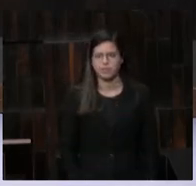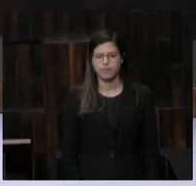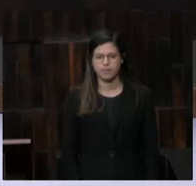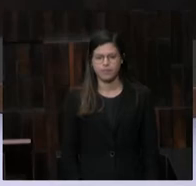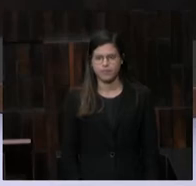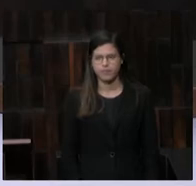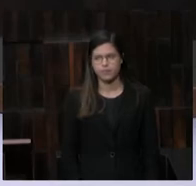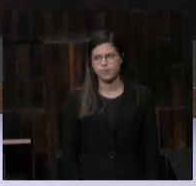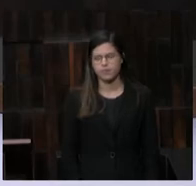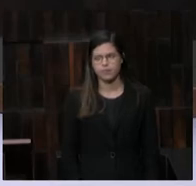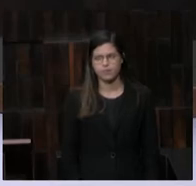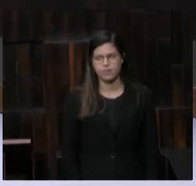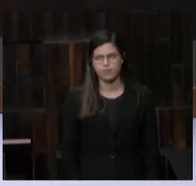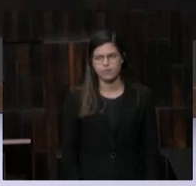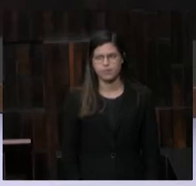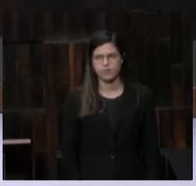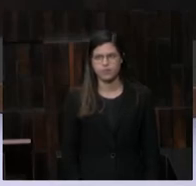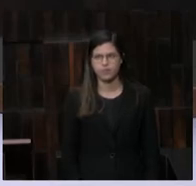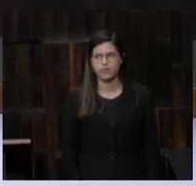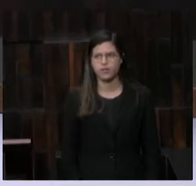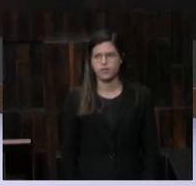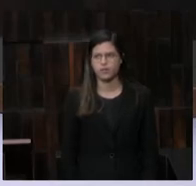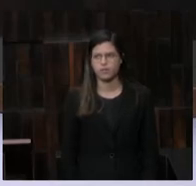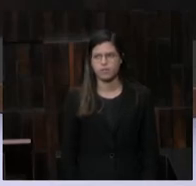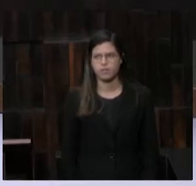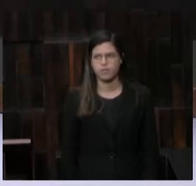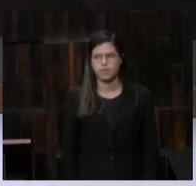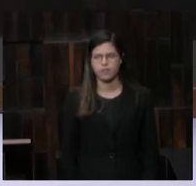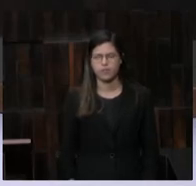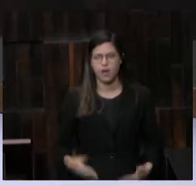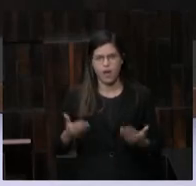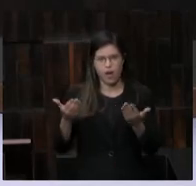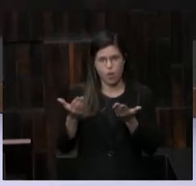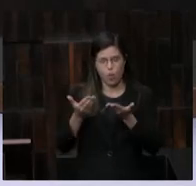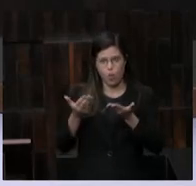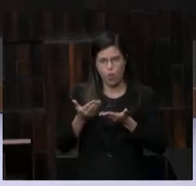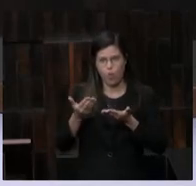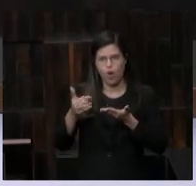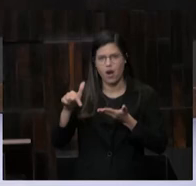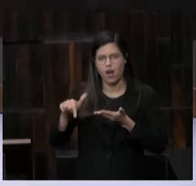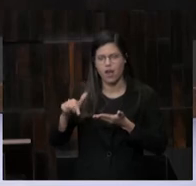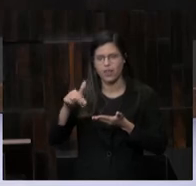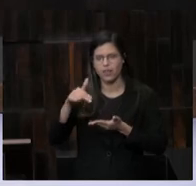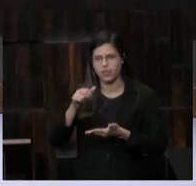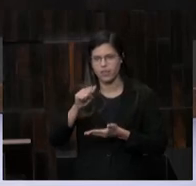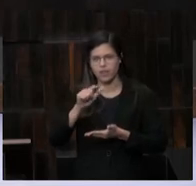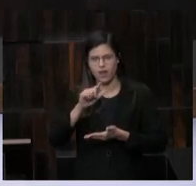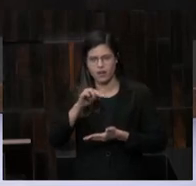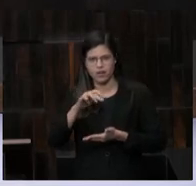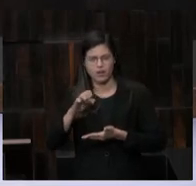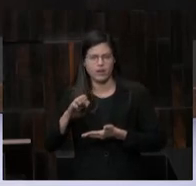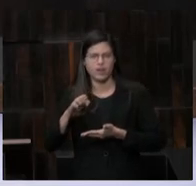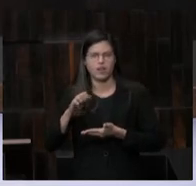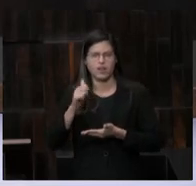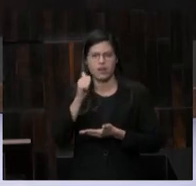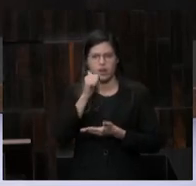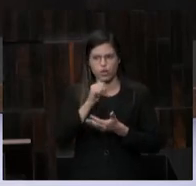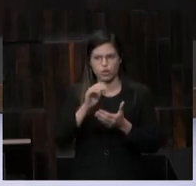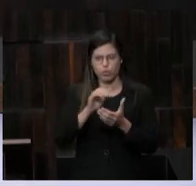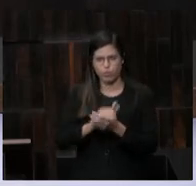Eu vou passar a palavra para a senhora Naline, nossa primeira